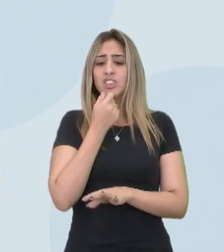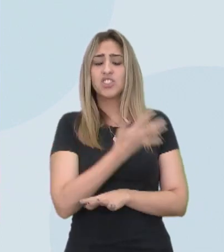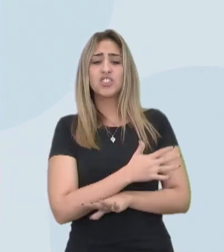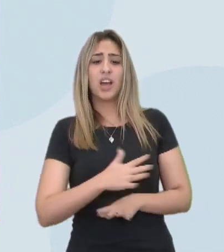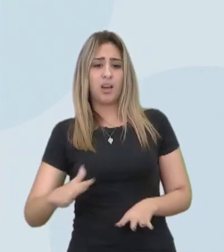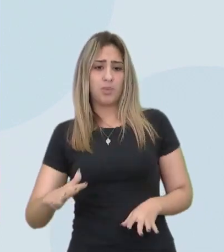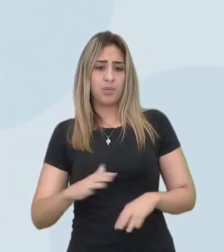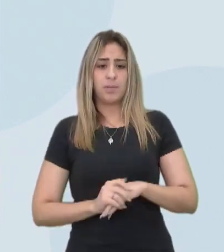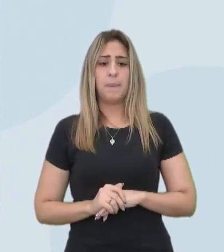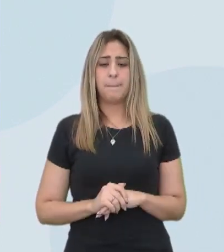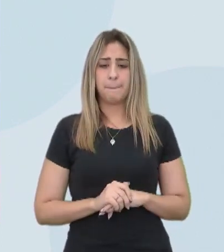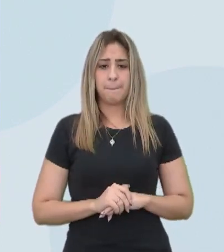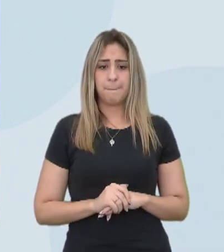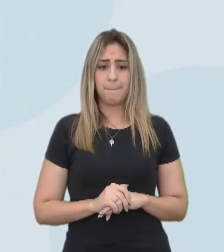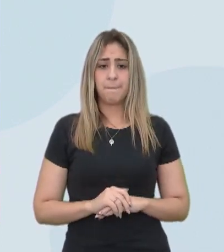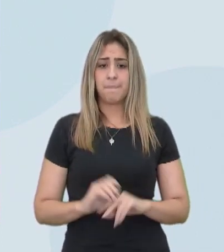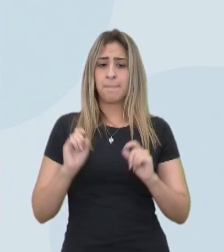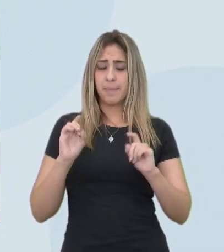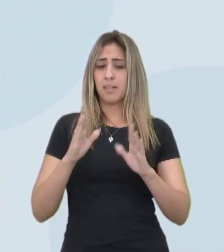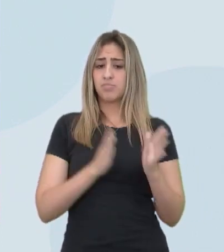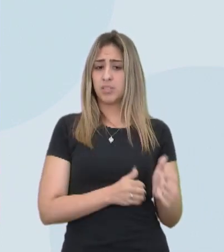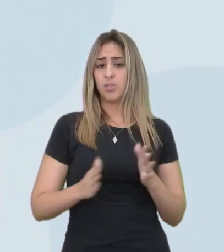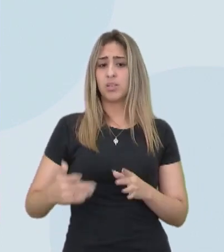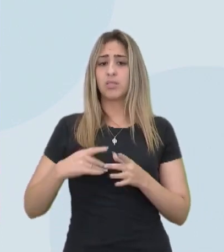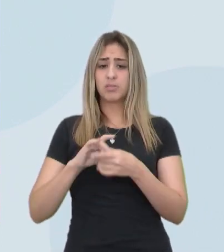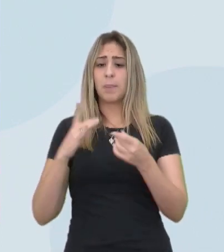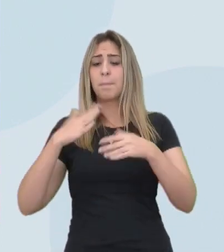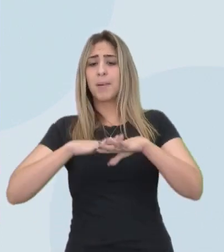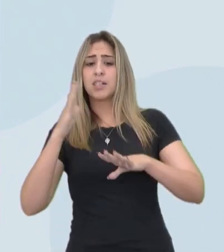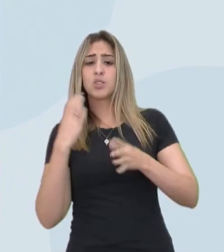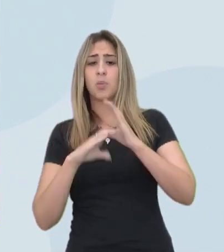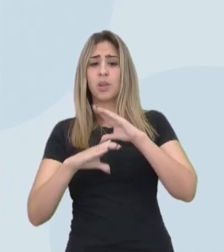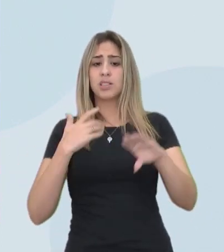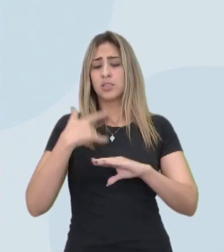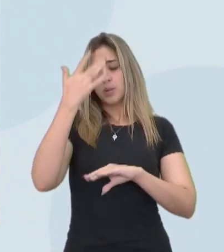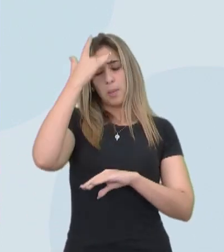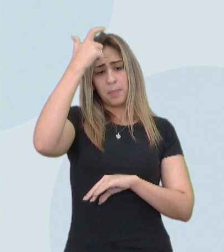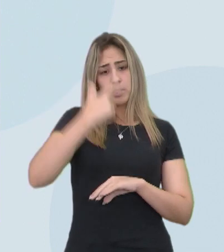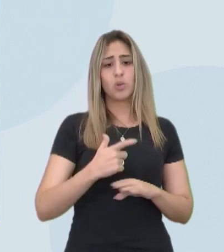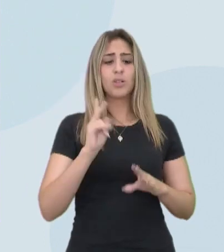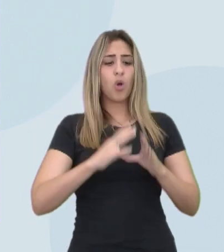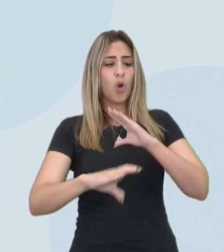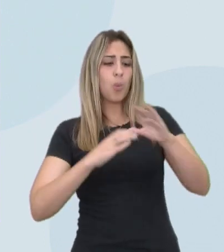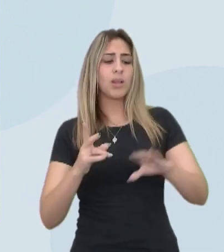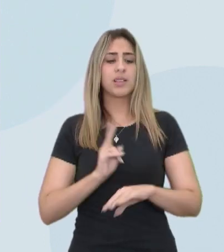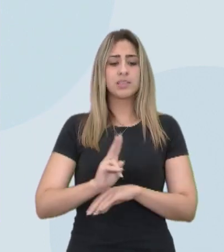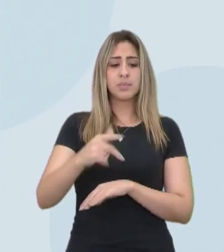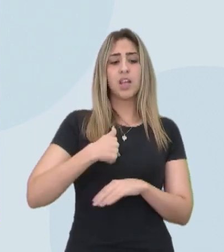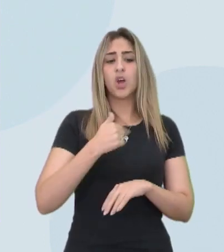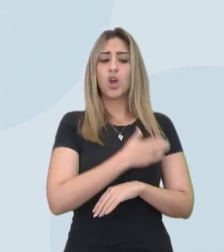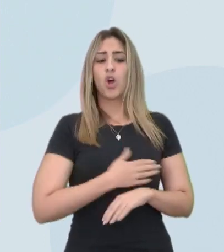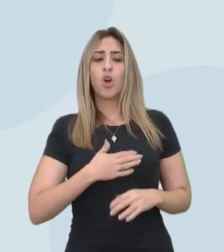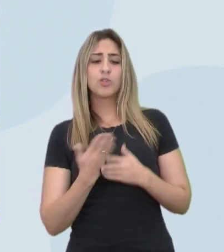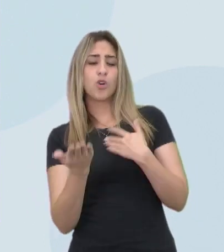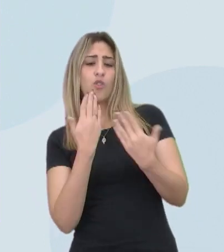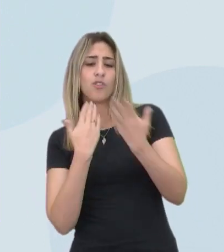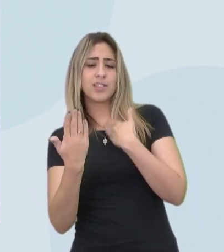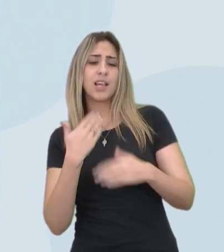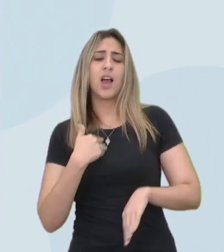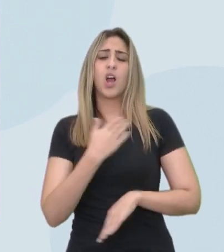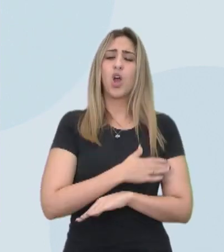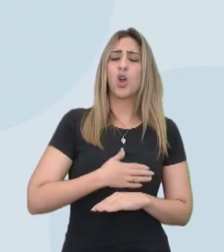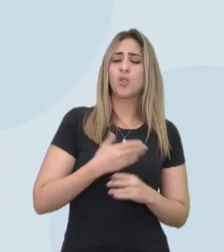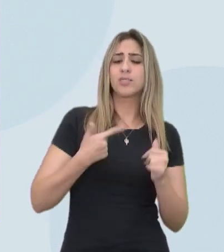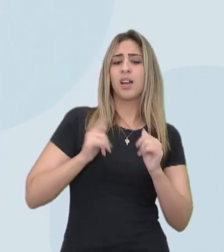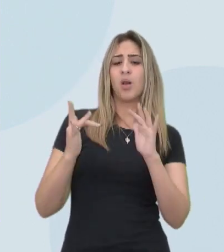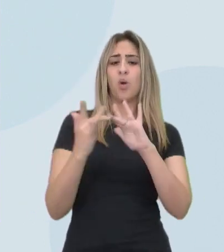Tudo bem? Na sequência, eu coloquei mais comunicação. Eu sou uma pessoa comunicativa, gosto de conversar, gosto de